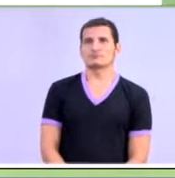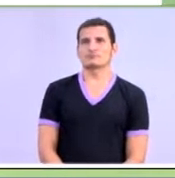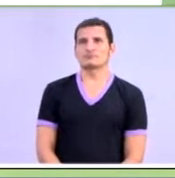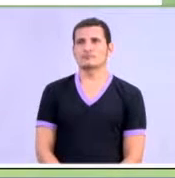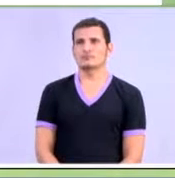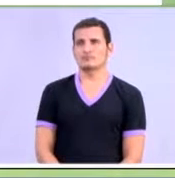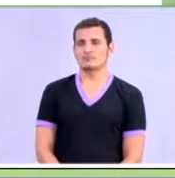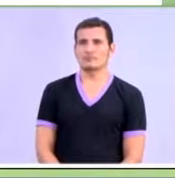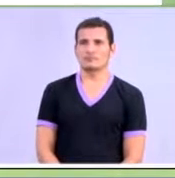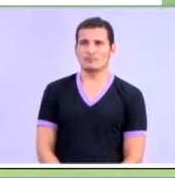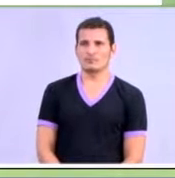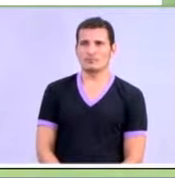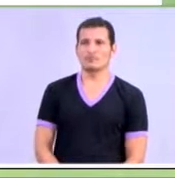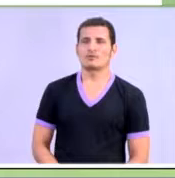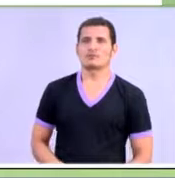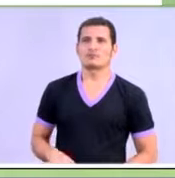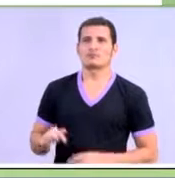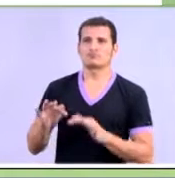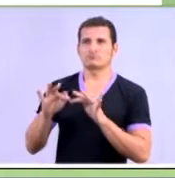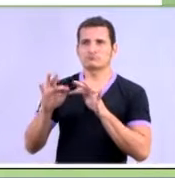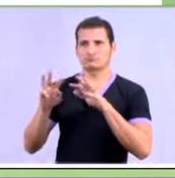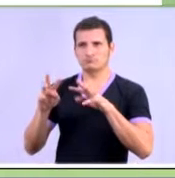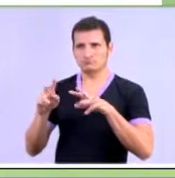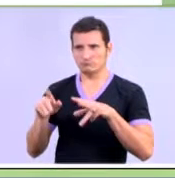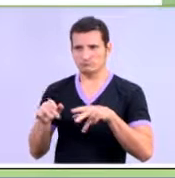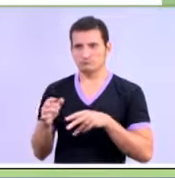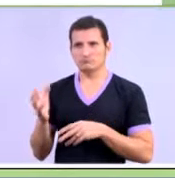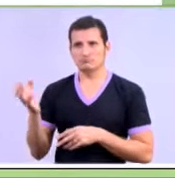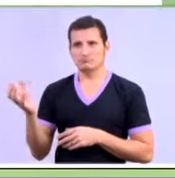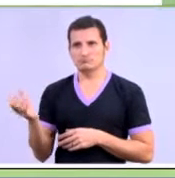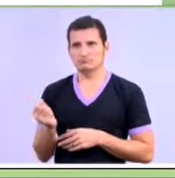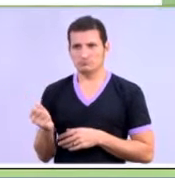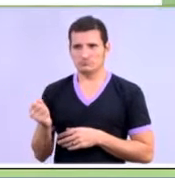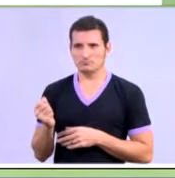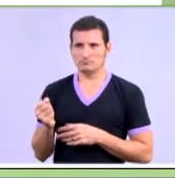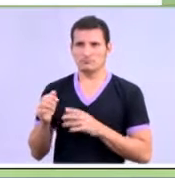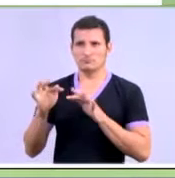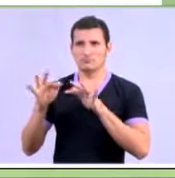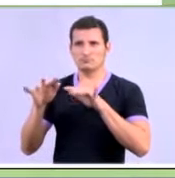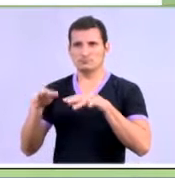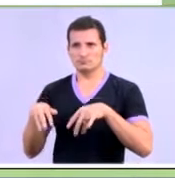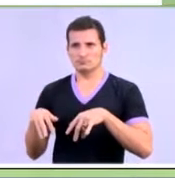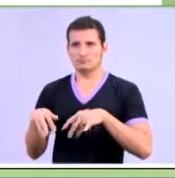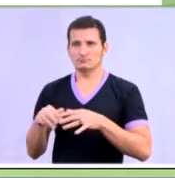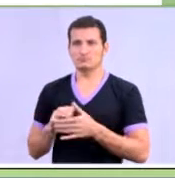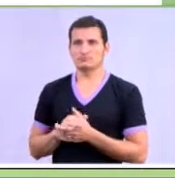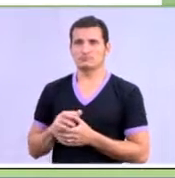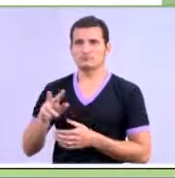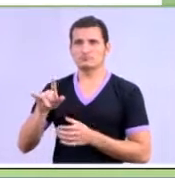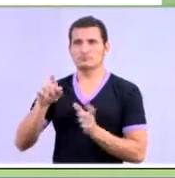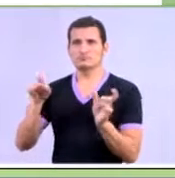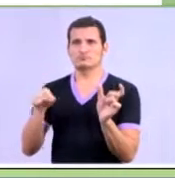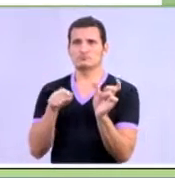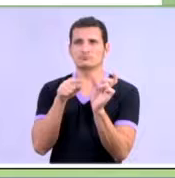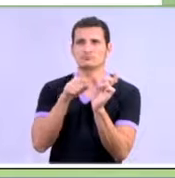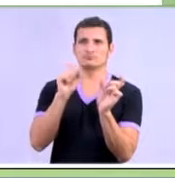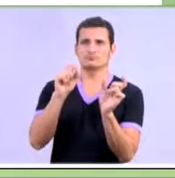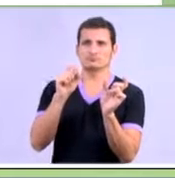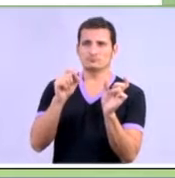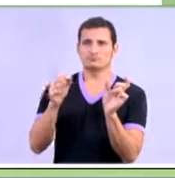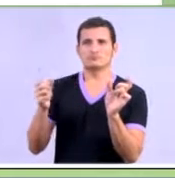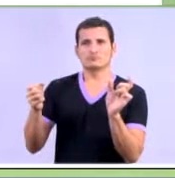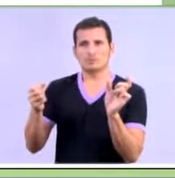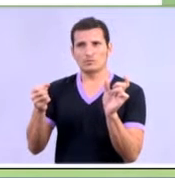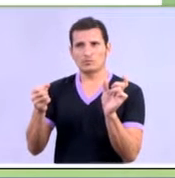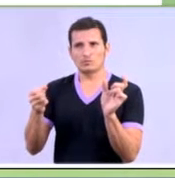Então, ao final da execução do método sacar, na hora que eu finalizar o método sacar, eu vou retornar o quê? O novo